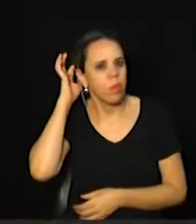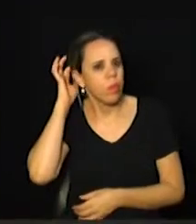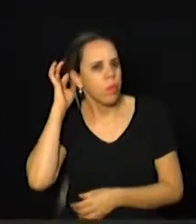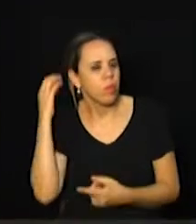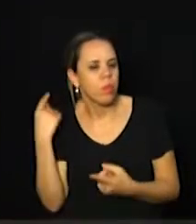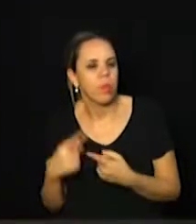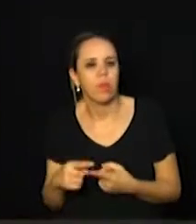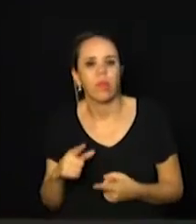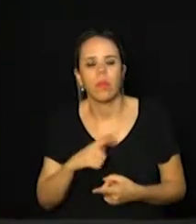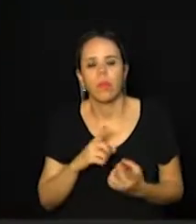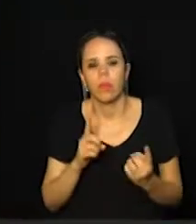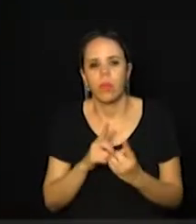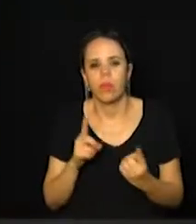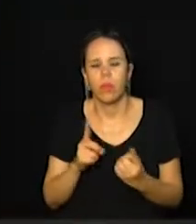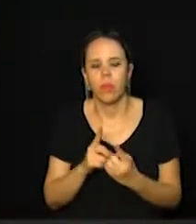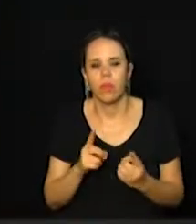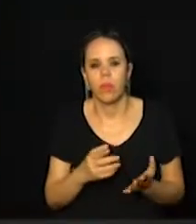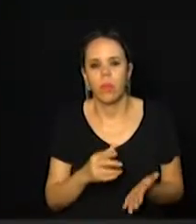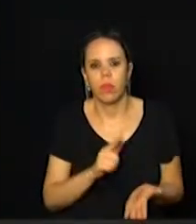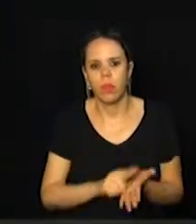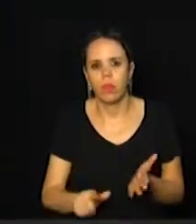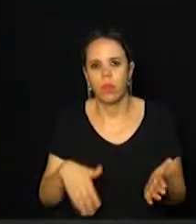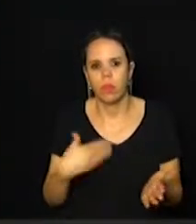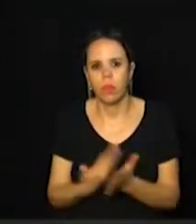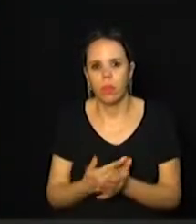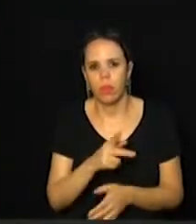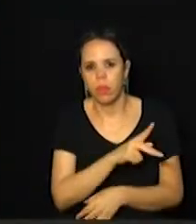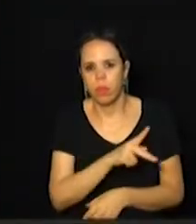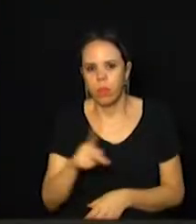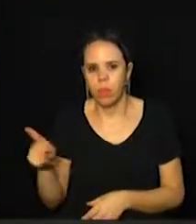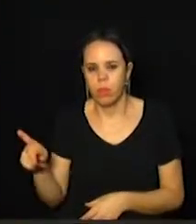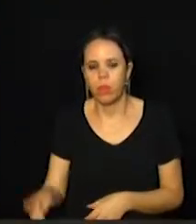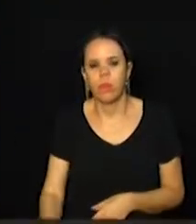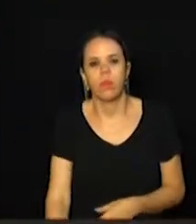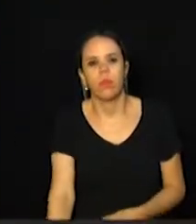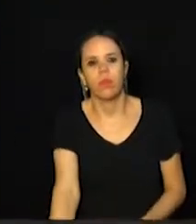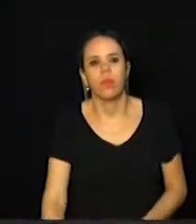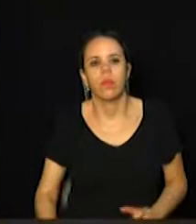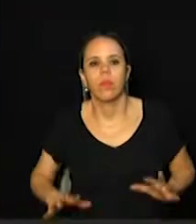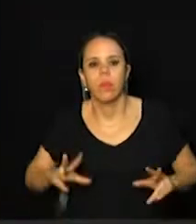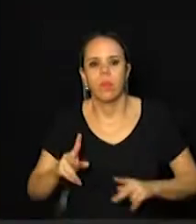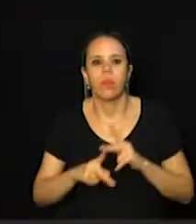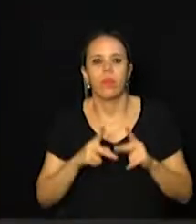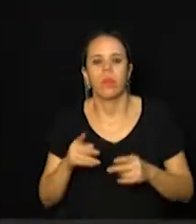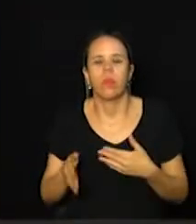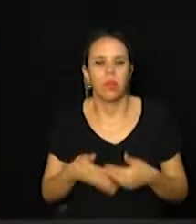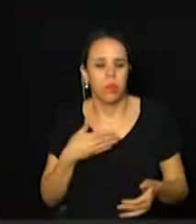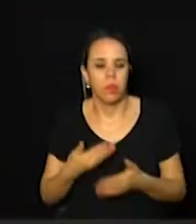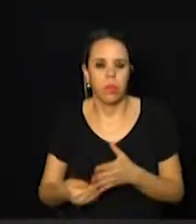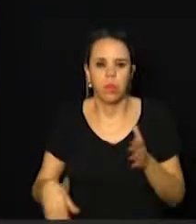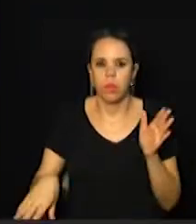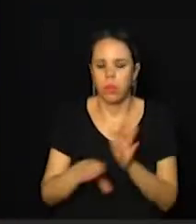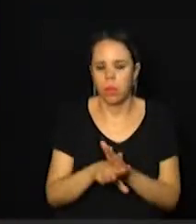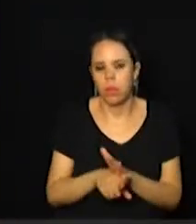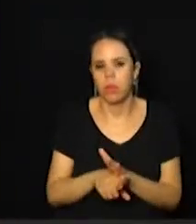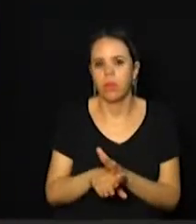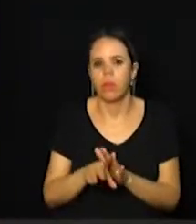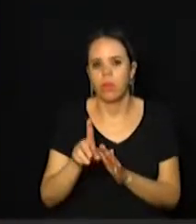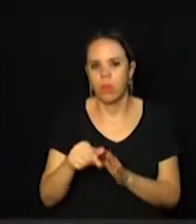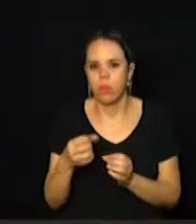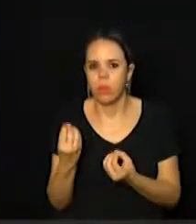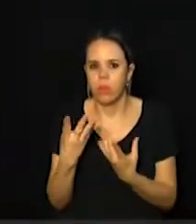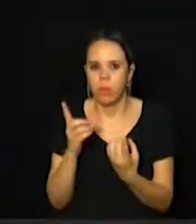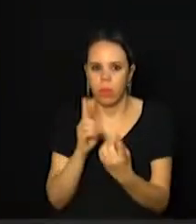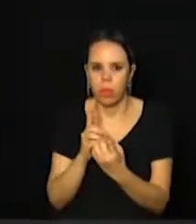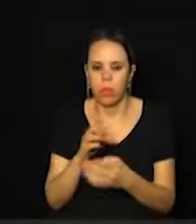porque ela atende desde o faxineiro ao presidente da república todas as pessoas que chegam eles são